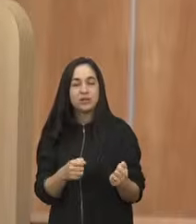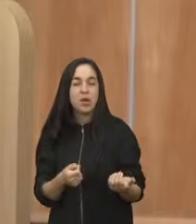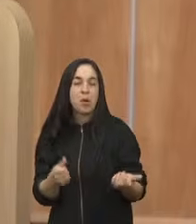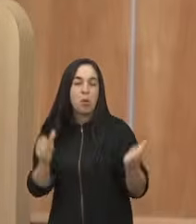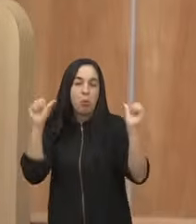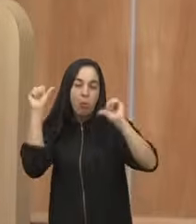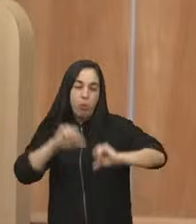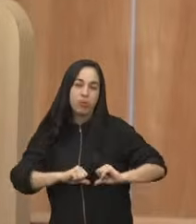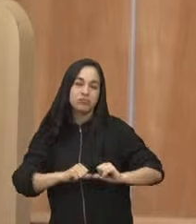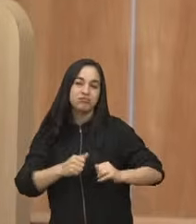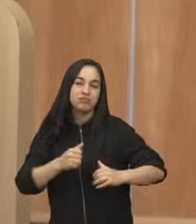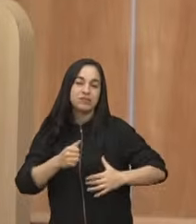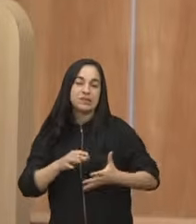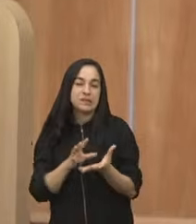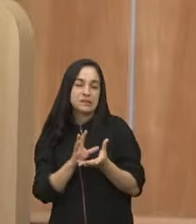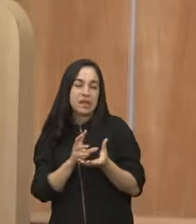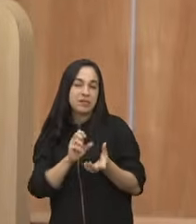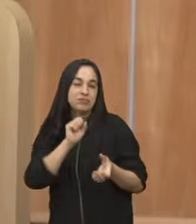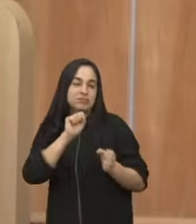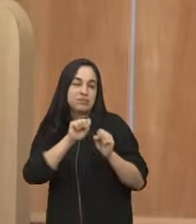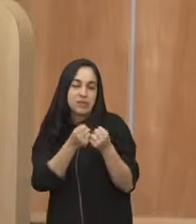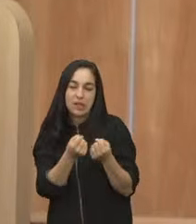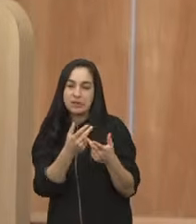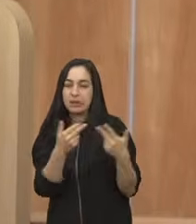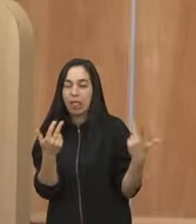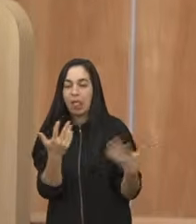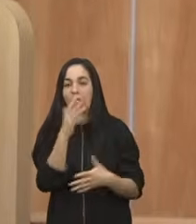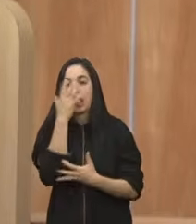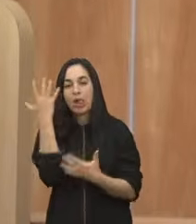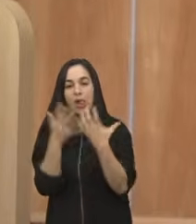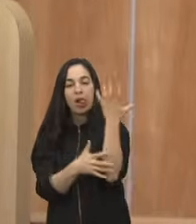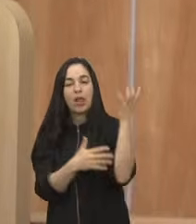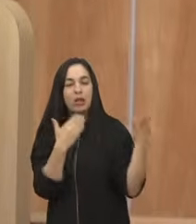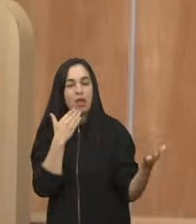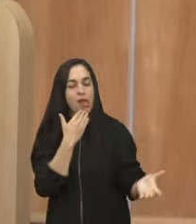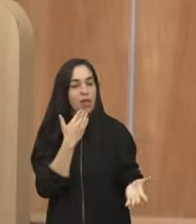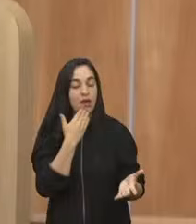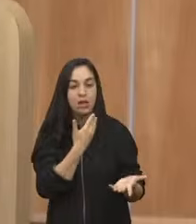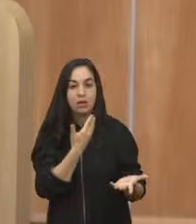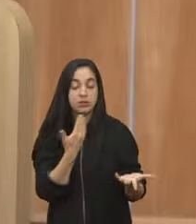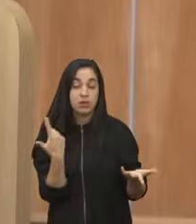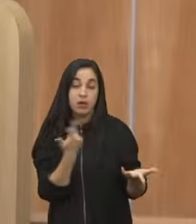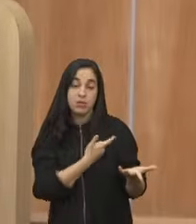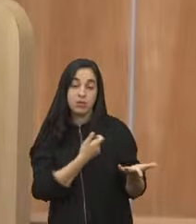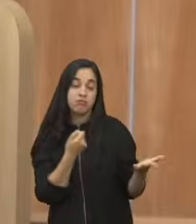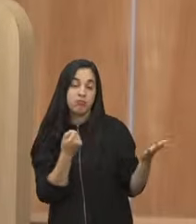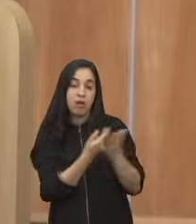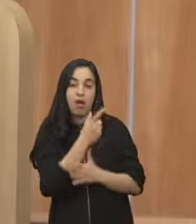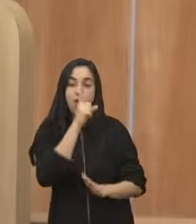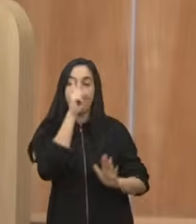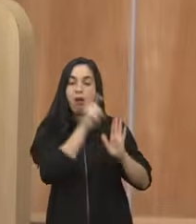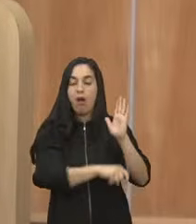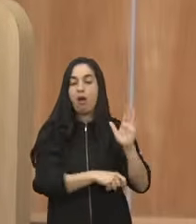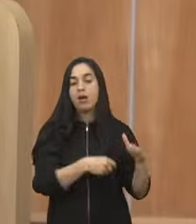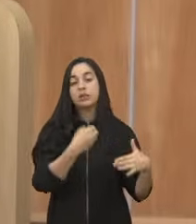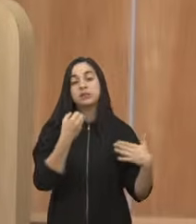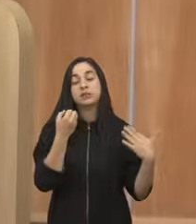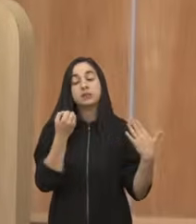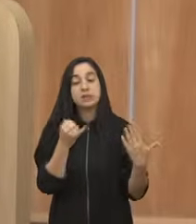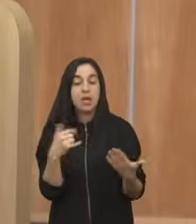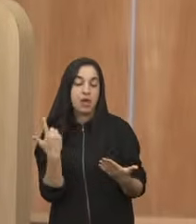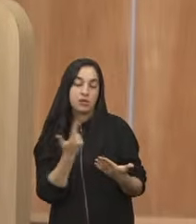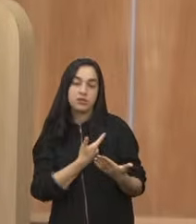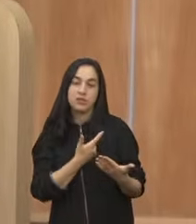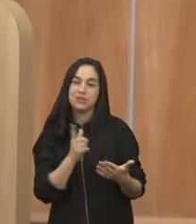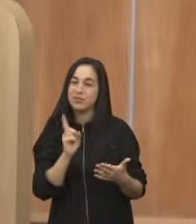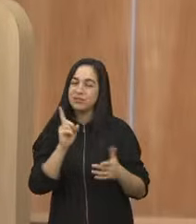impactos no meio ambiente. Então, não adianta a gente tentar aumentar na canetada a arrecadação do ISS se a gente não está preocupado